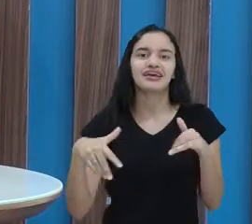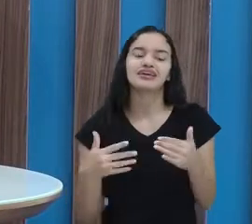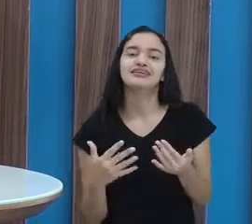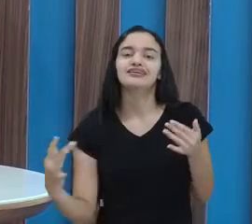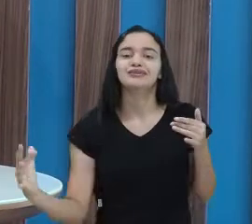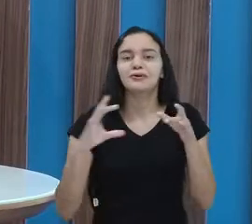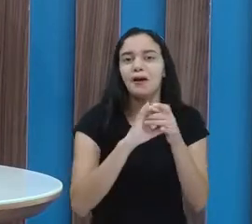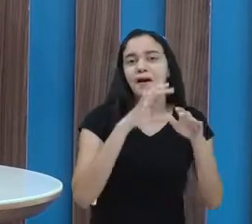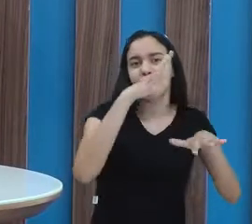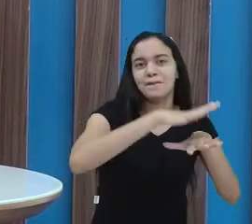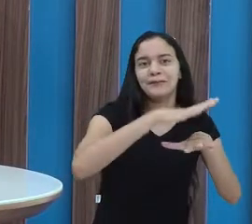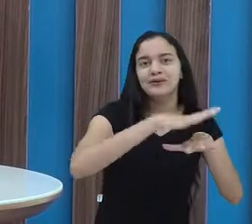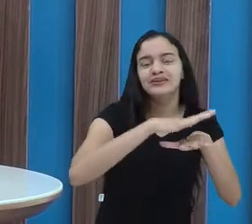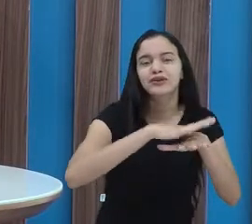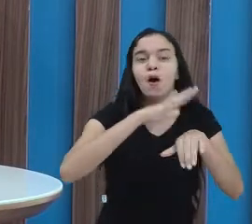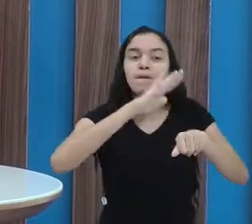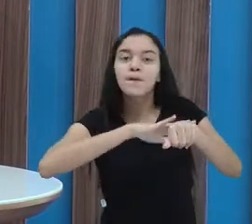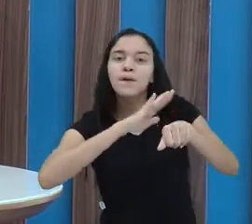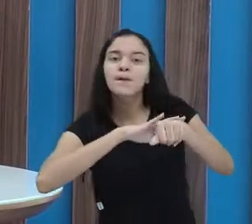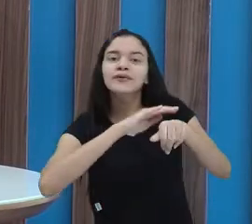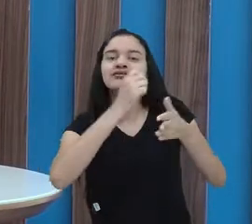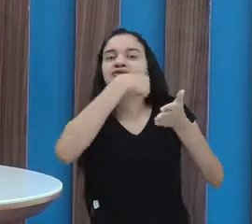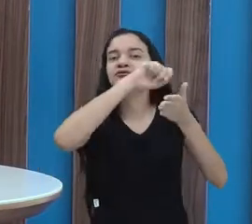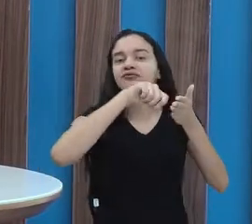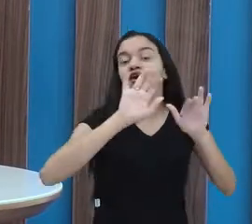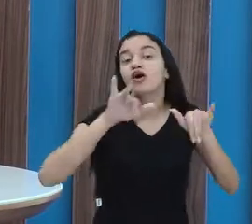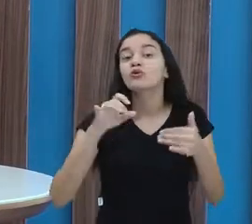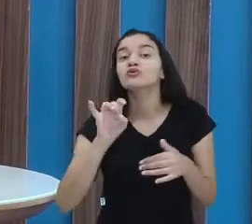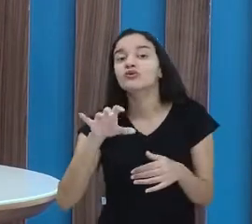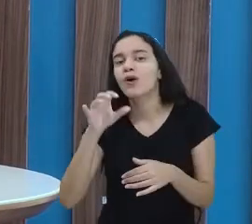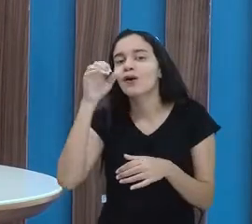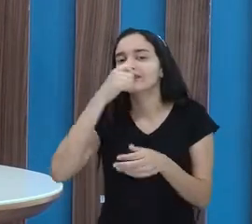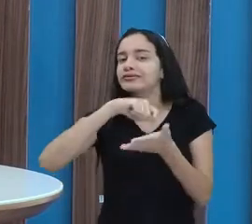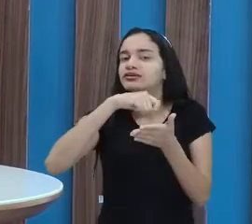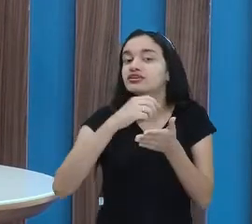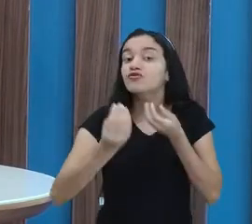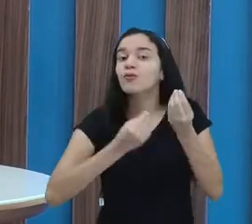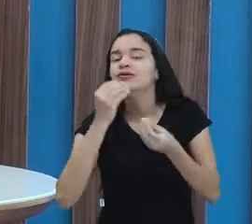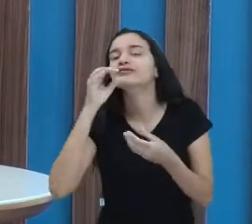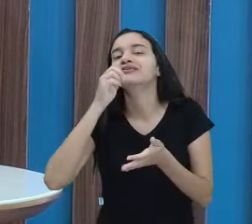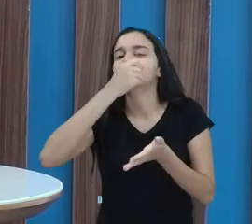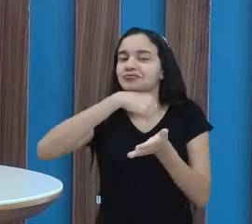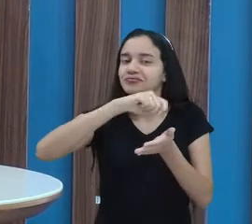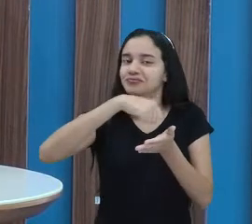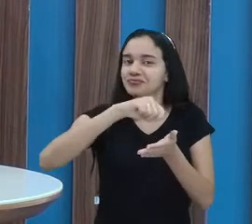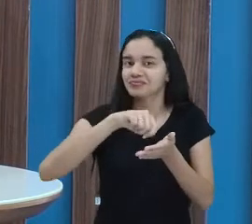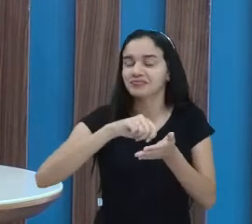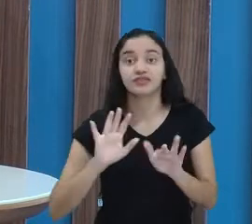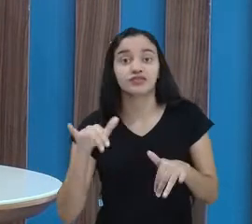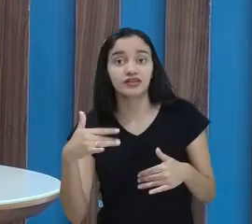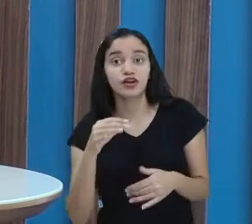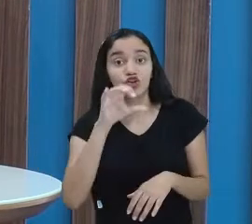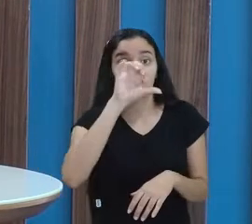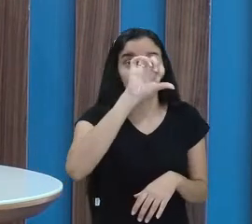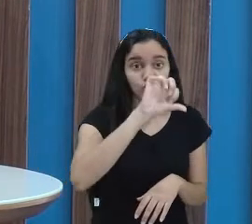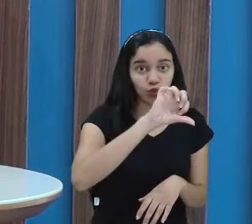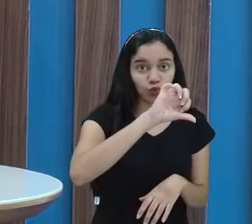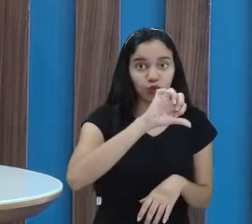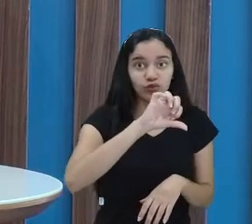da escrita. E a gente só aprende a escrever escrevendo. Então, vai ser 9,